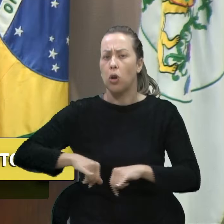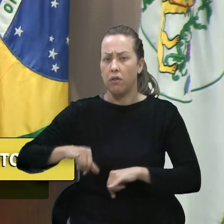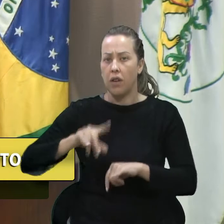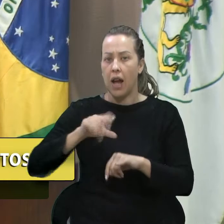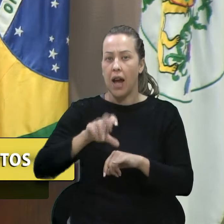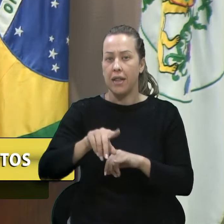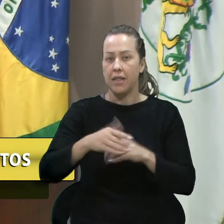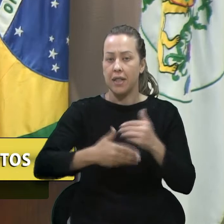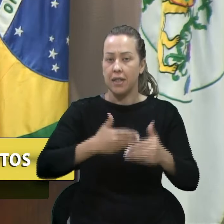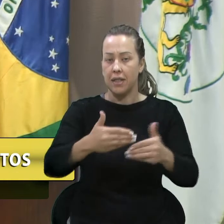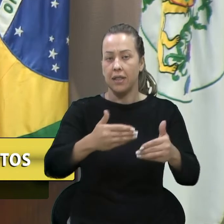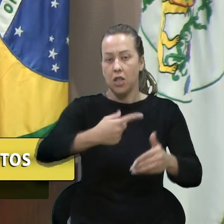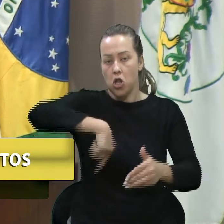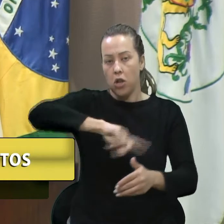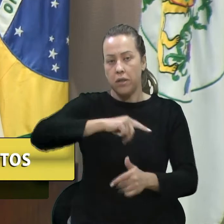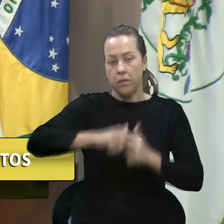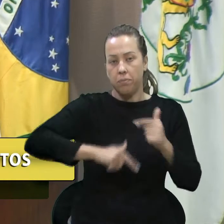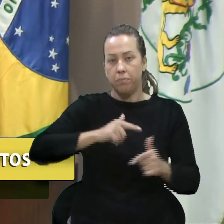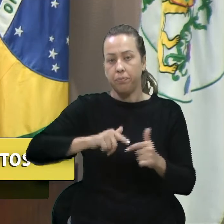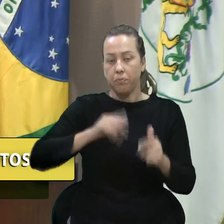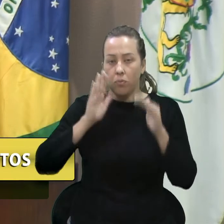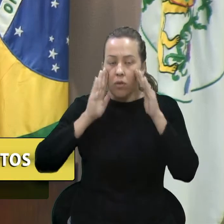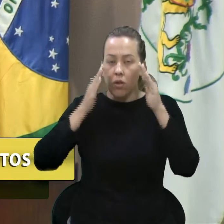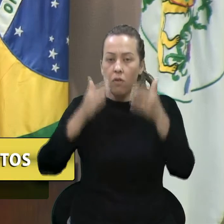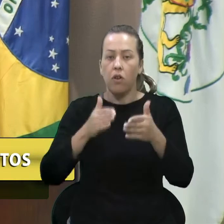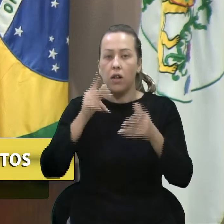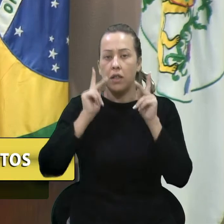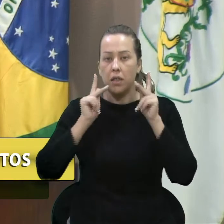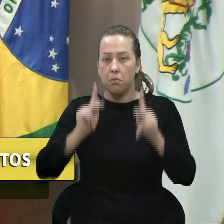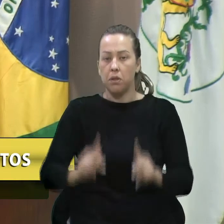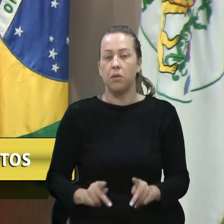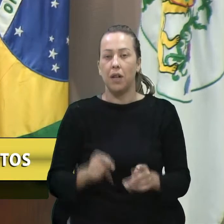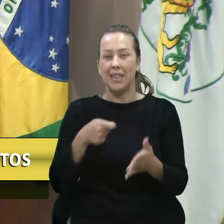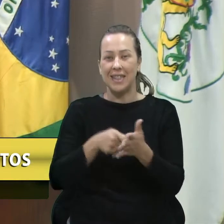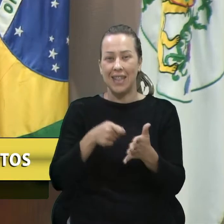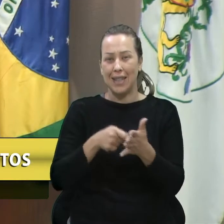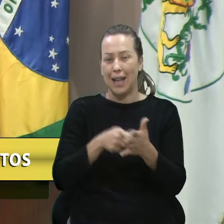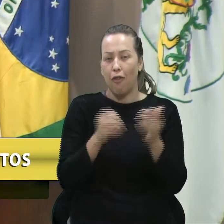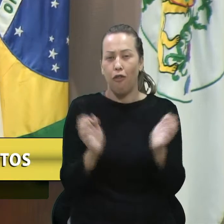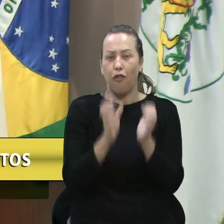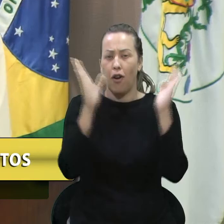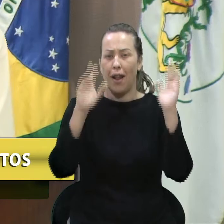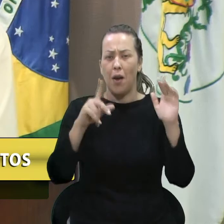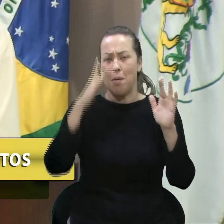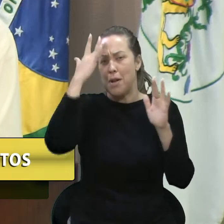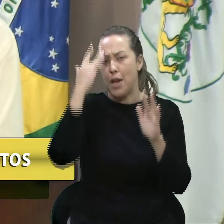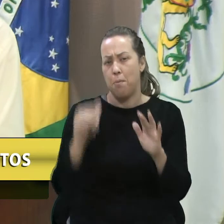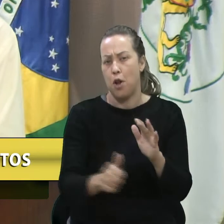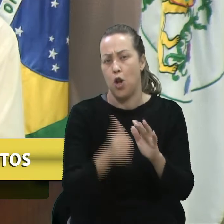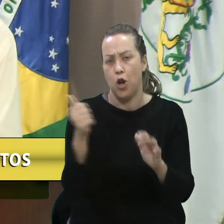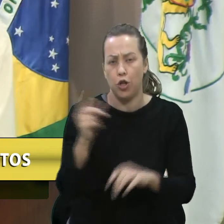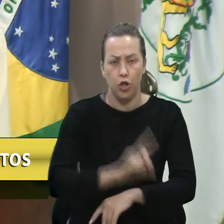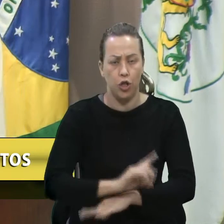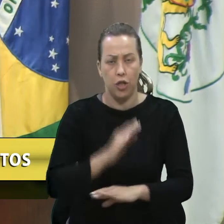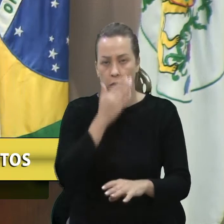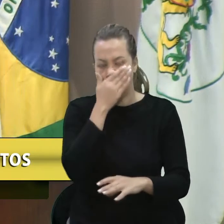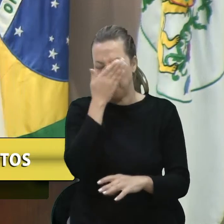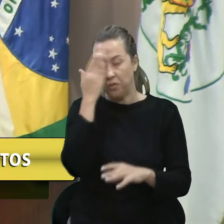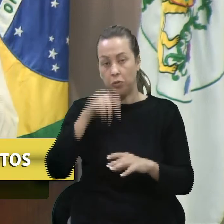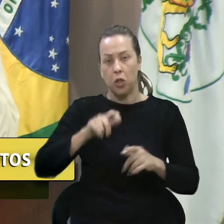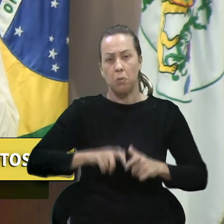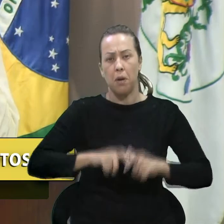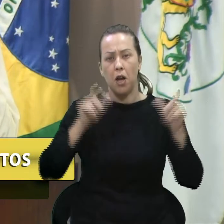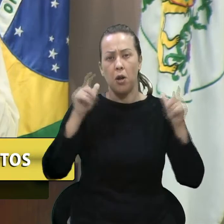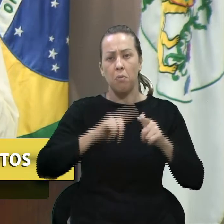cima disso, nessa abordagem centrada na pessoa, fugindo do senso comum, o José falou, o nosso maior